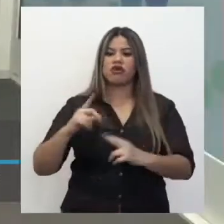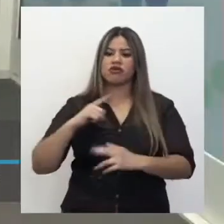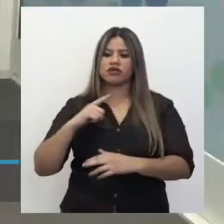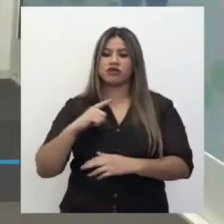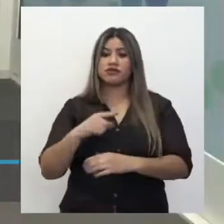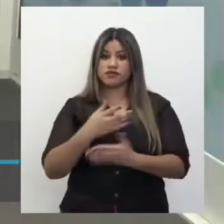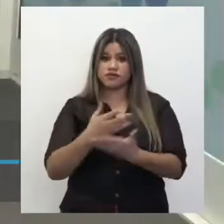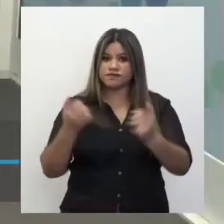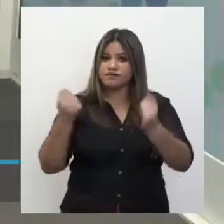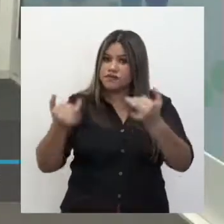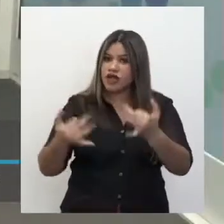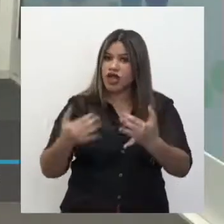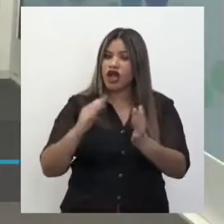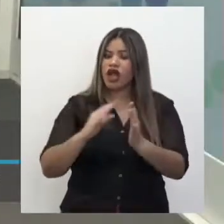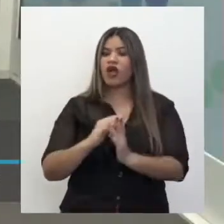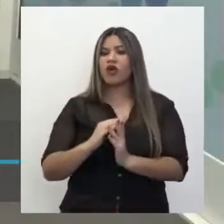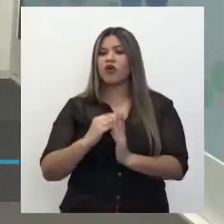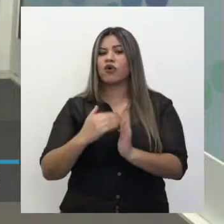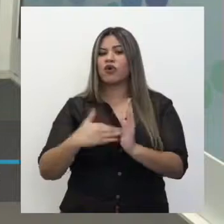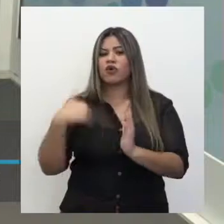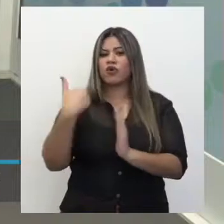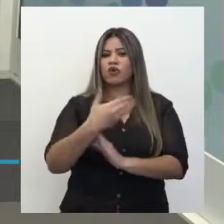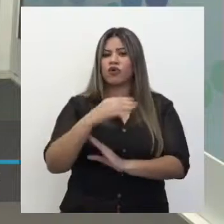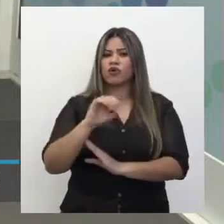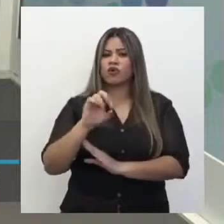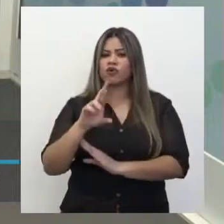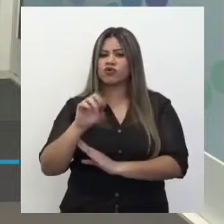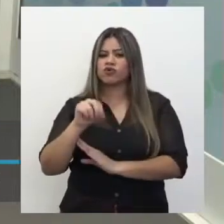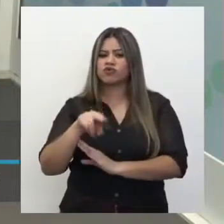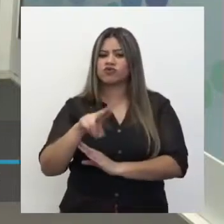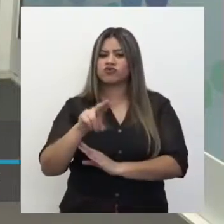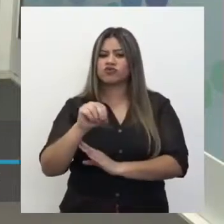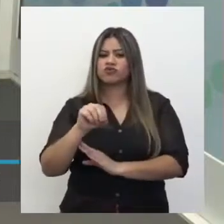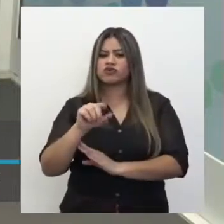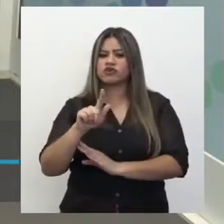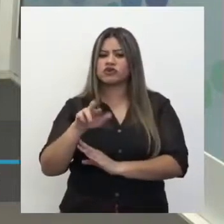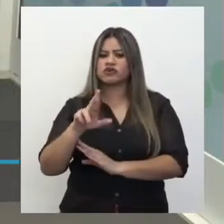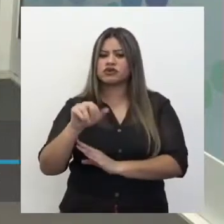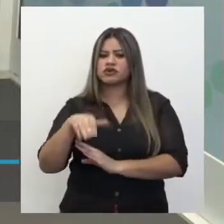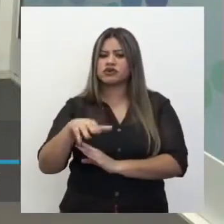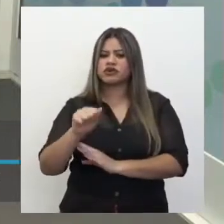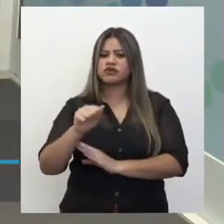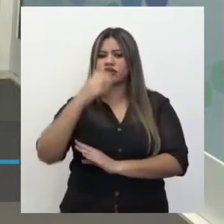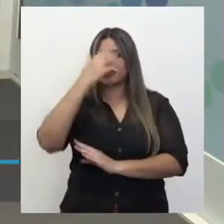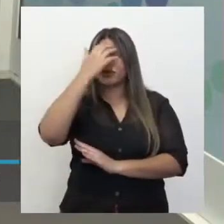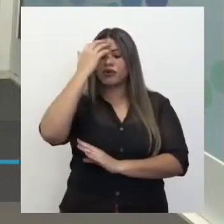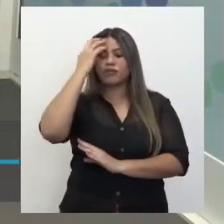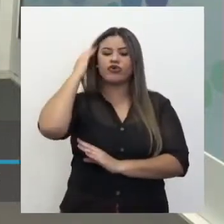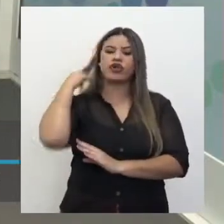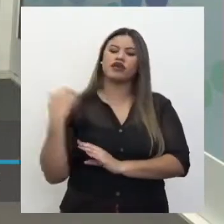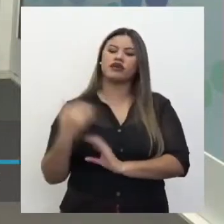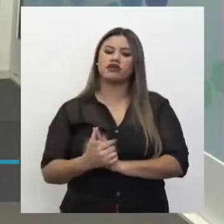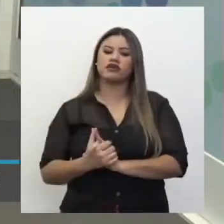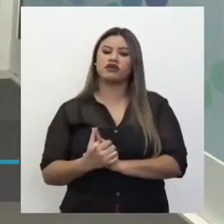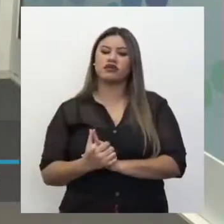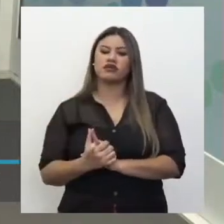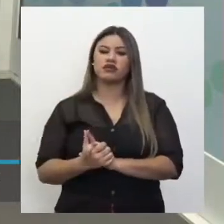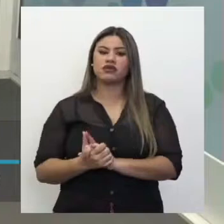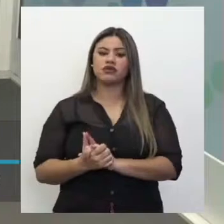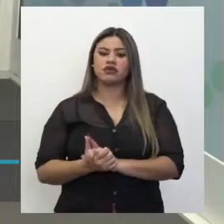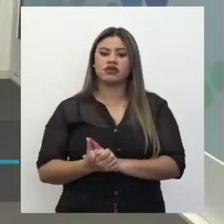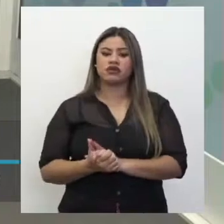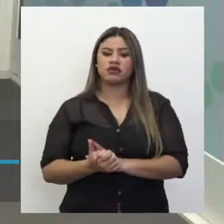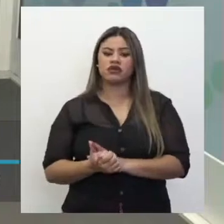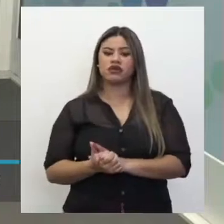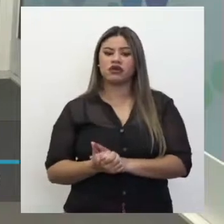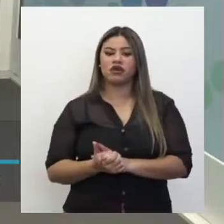Deia? Cronograma? Que alguns estão falando da questão do cronograma. Você relembrou na semana passada que essa